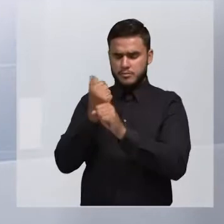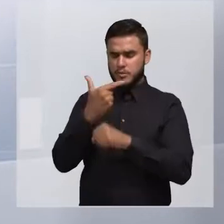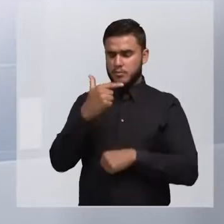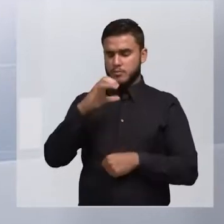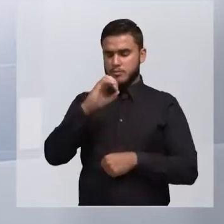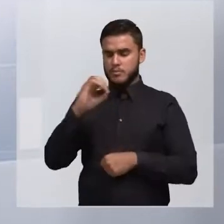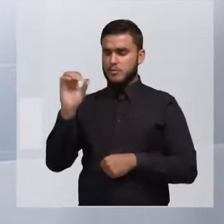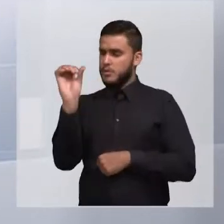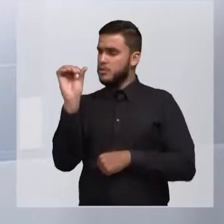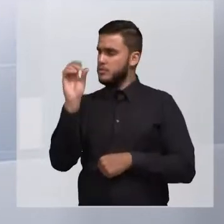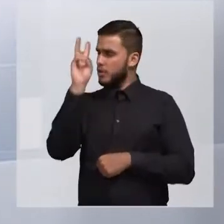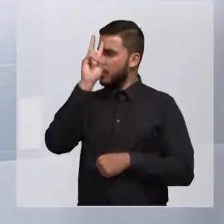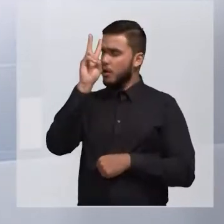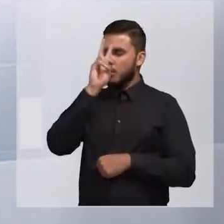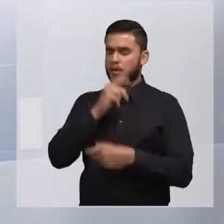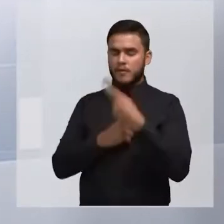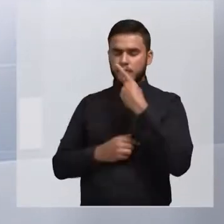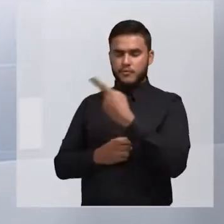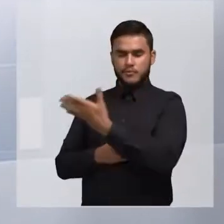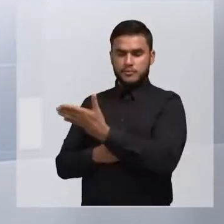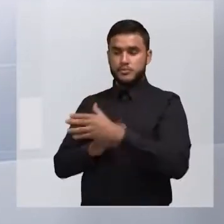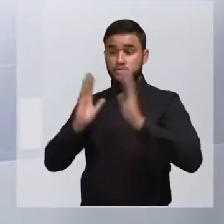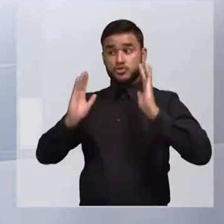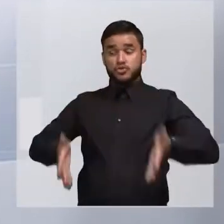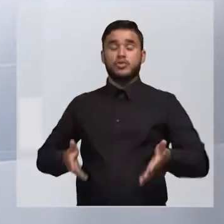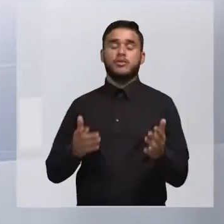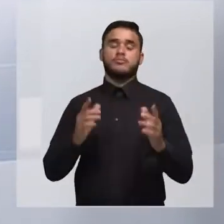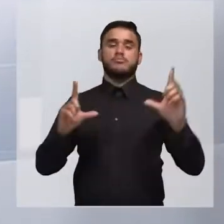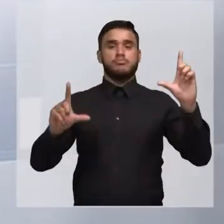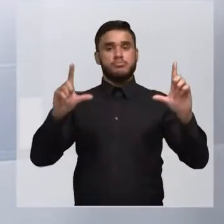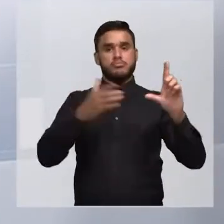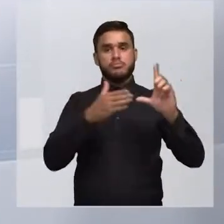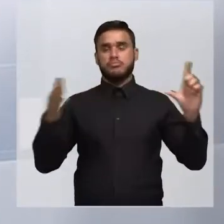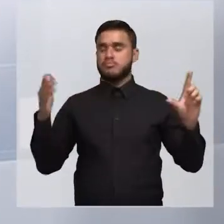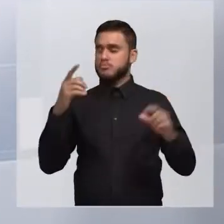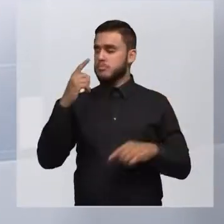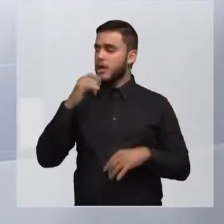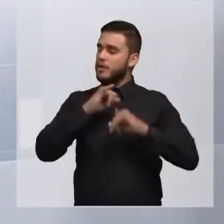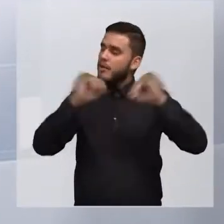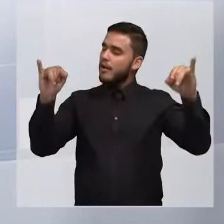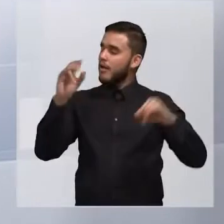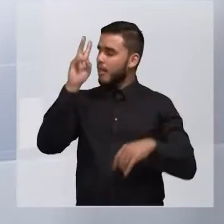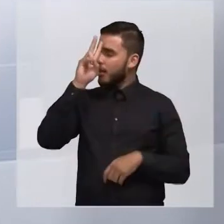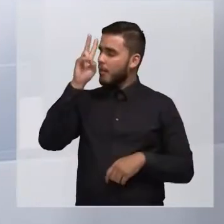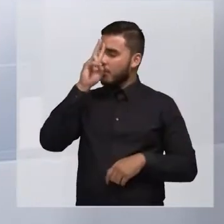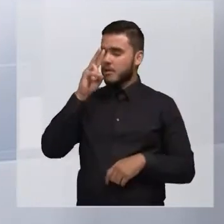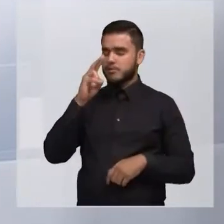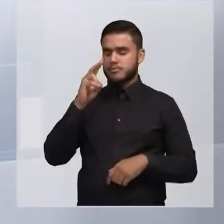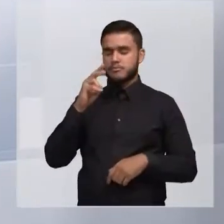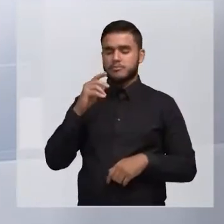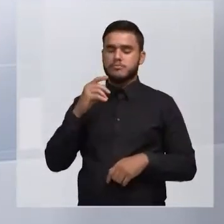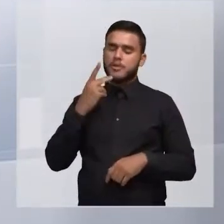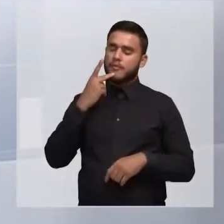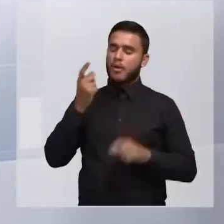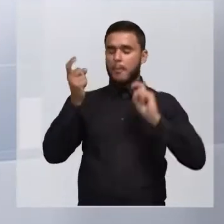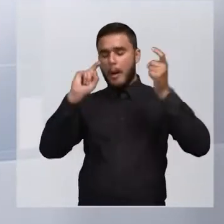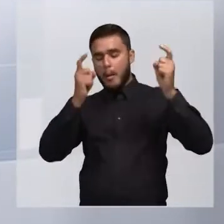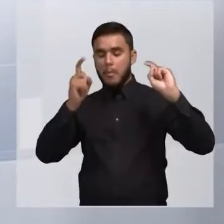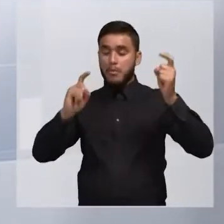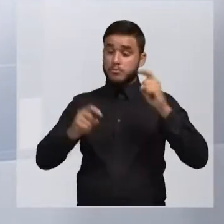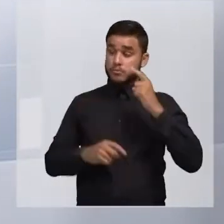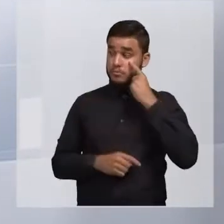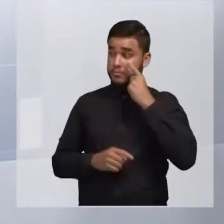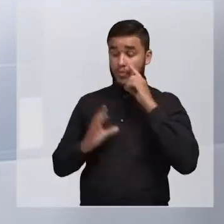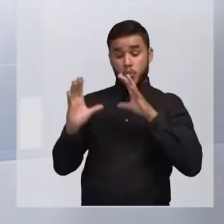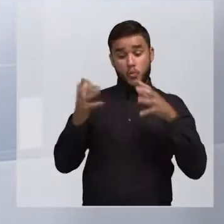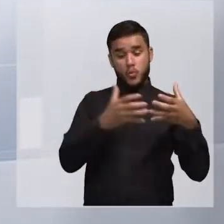2006, você tinha já 2 blocos se formando. Um liderado pelo ex-presidente Luiz Inácio Lula da